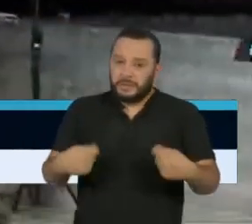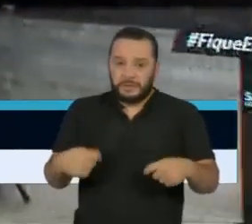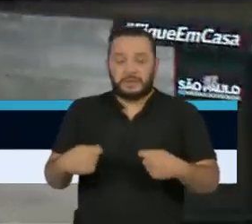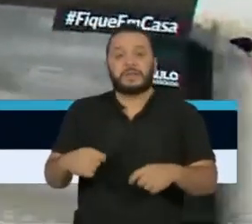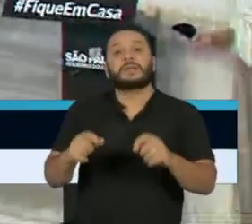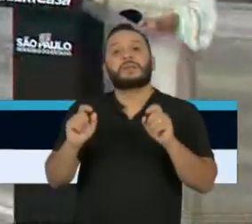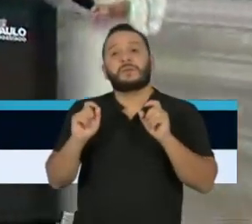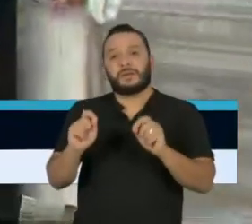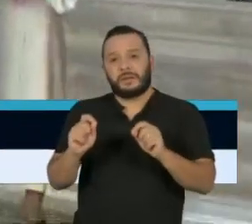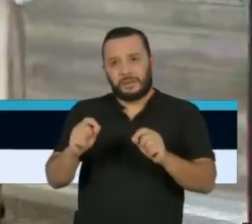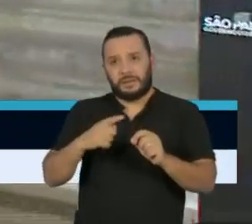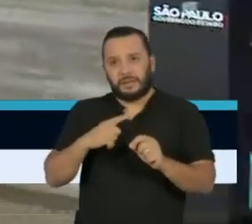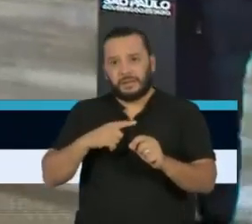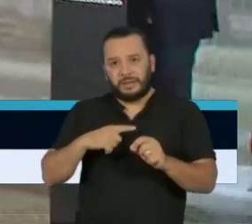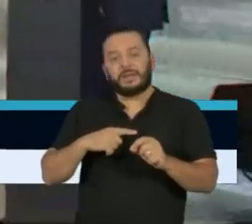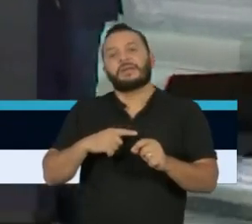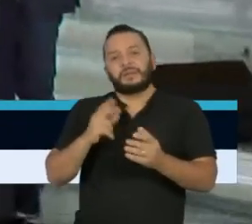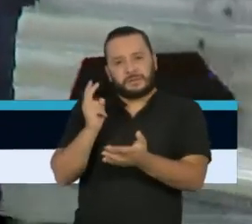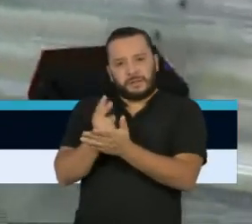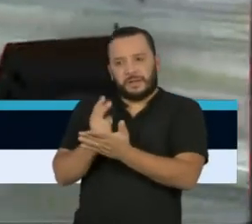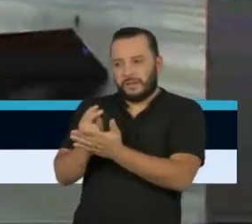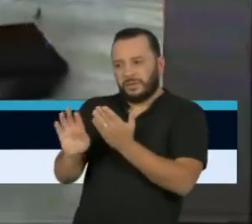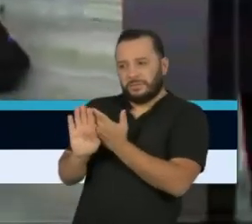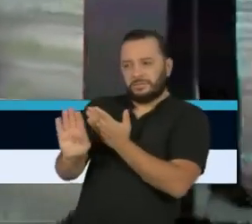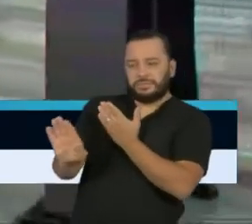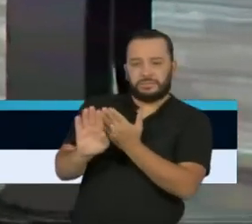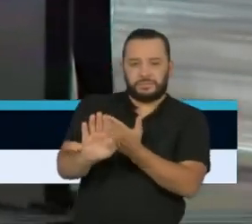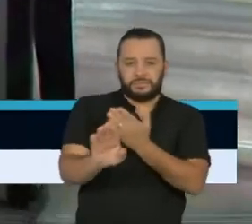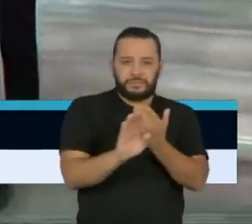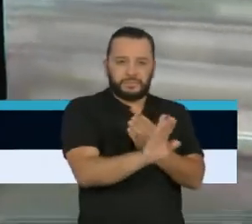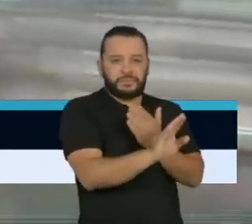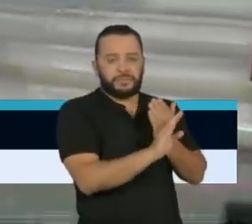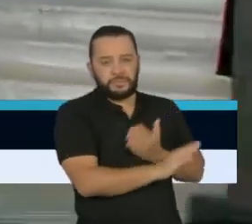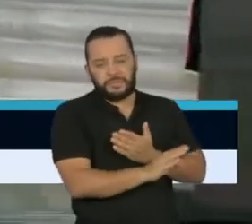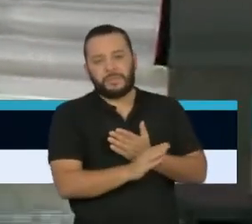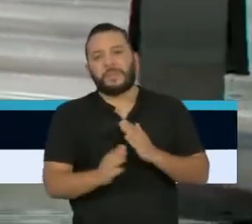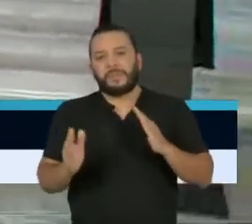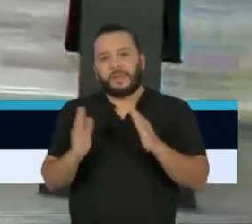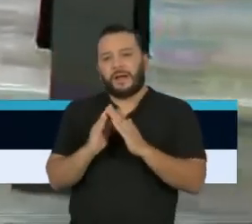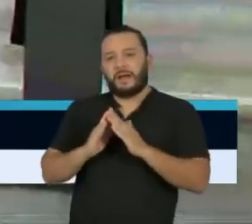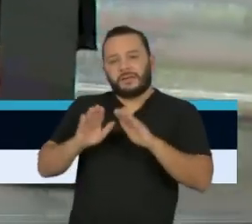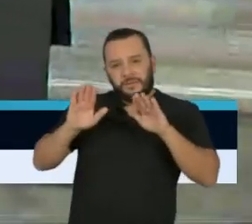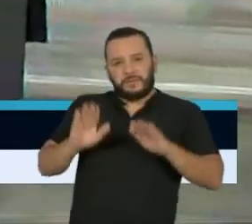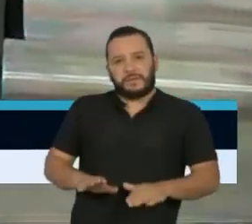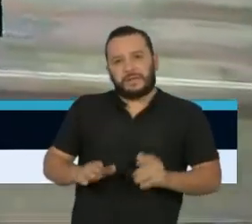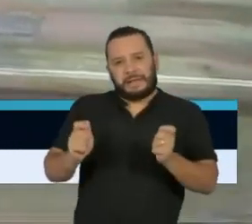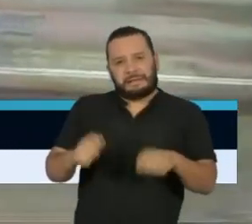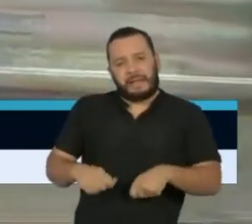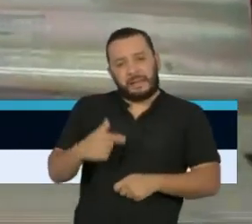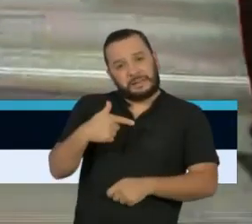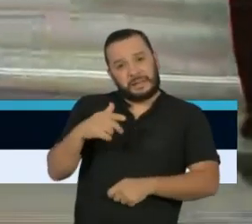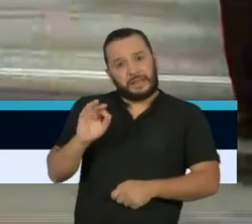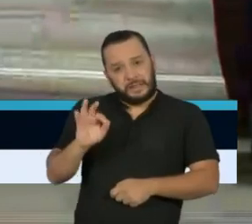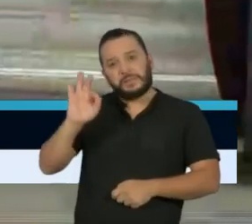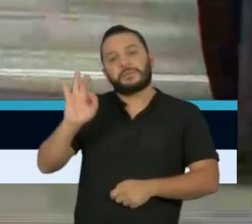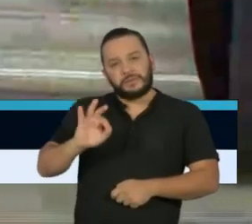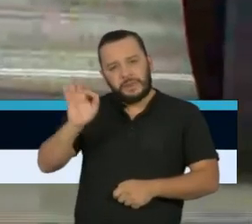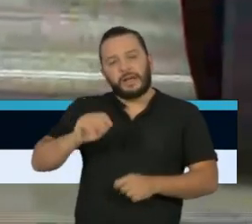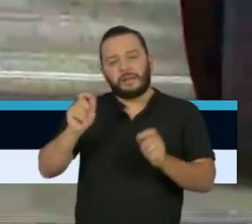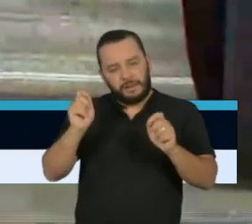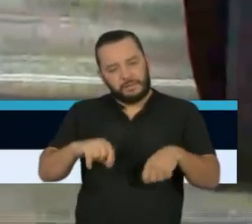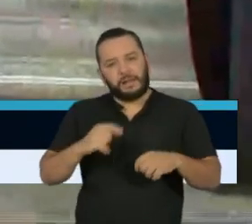nível de distanciamento que nos dá uma taxa aqui de isolamento média de entre 60% e 70%. E nós não